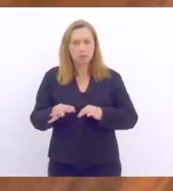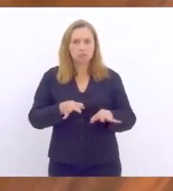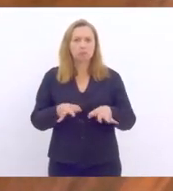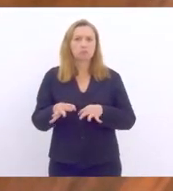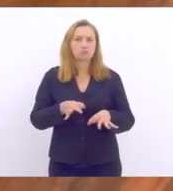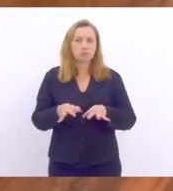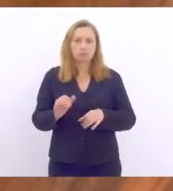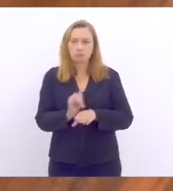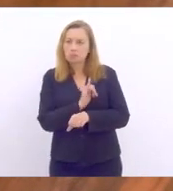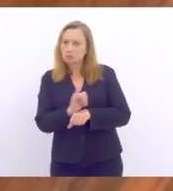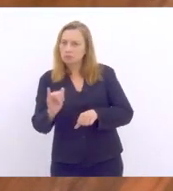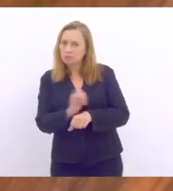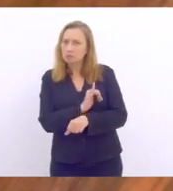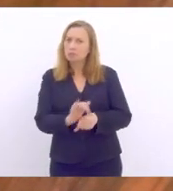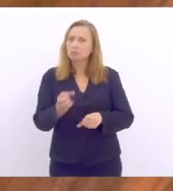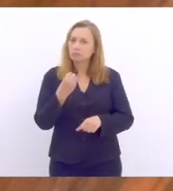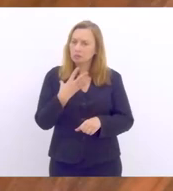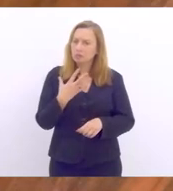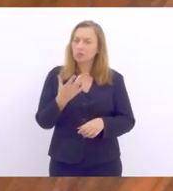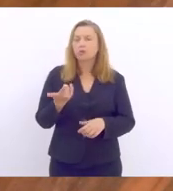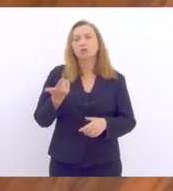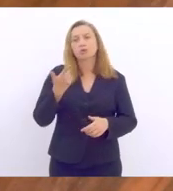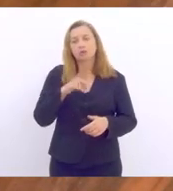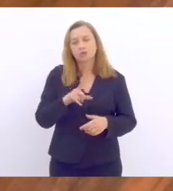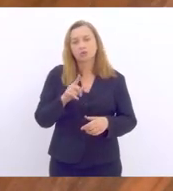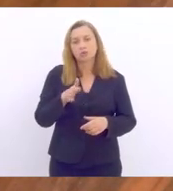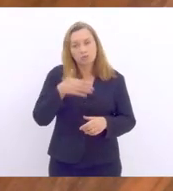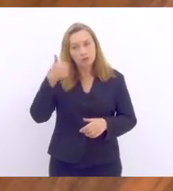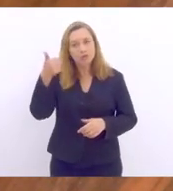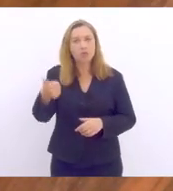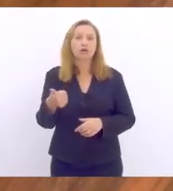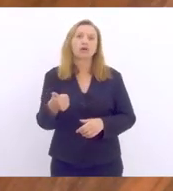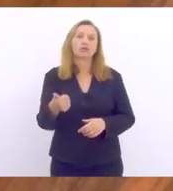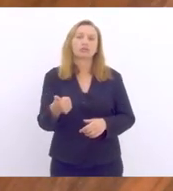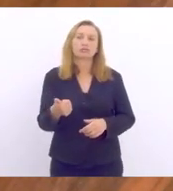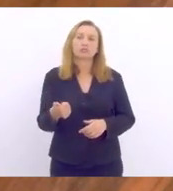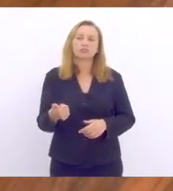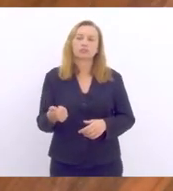eles conseguiram reverter uma situação de